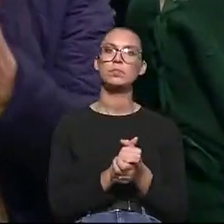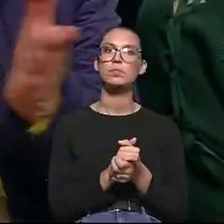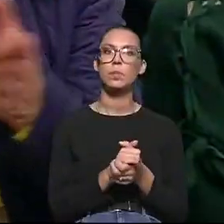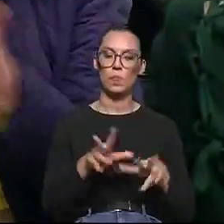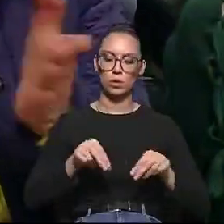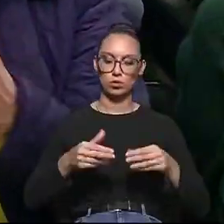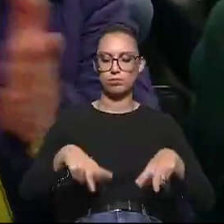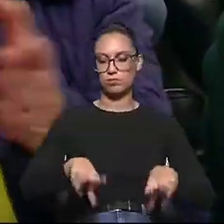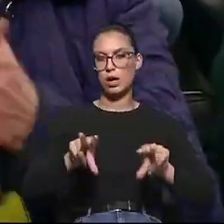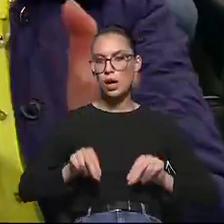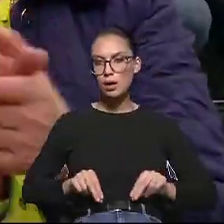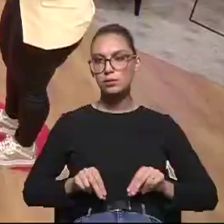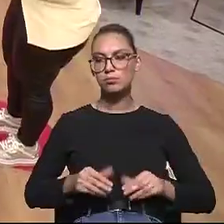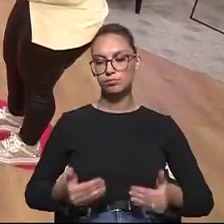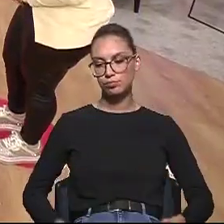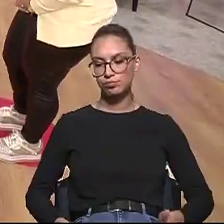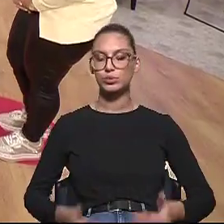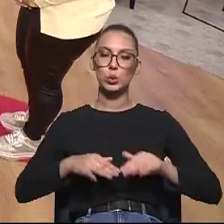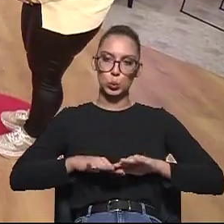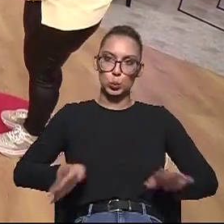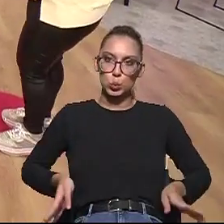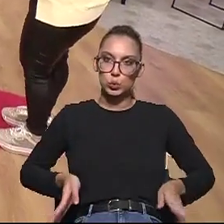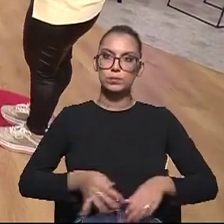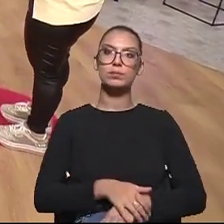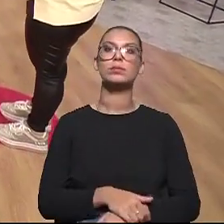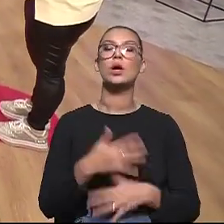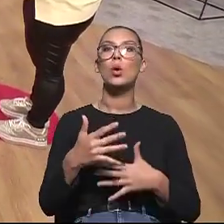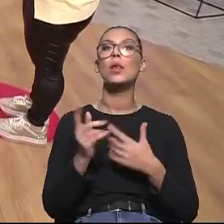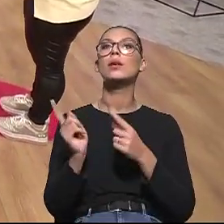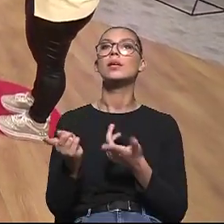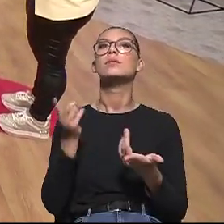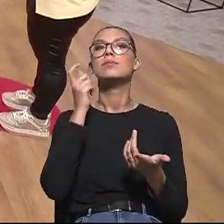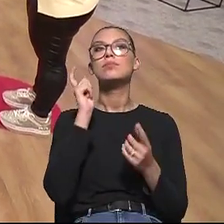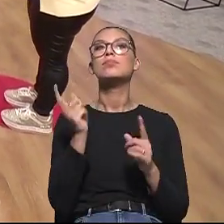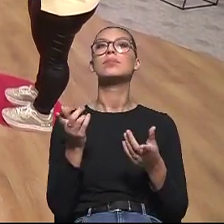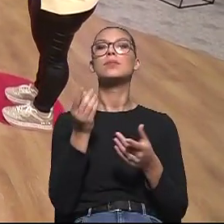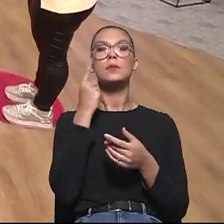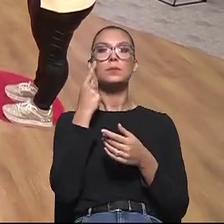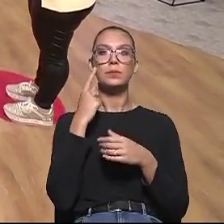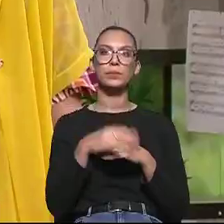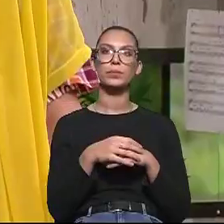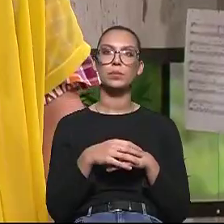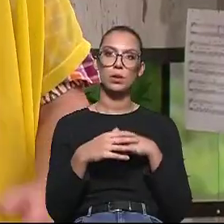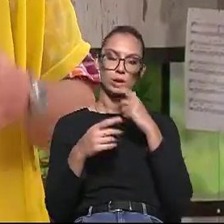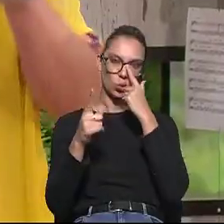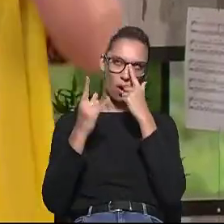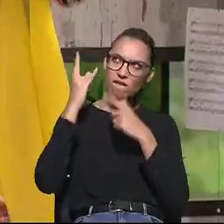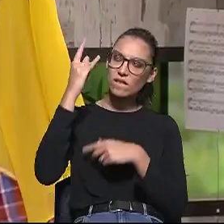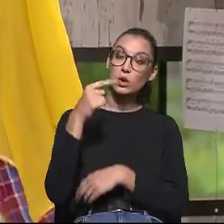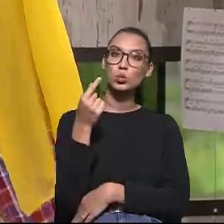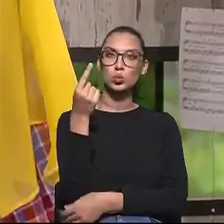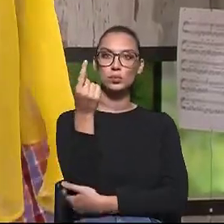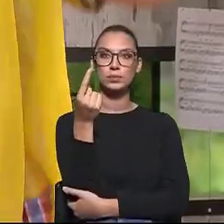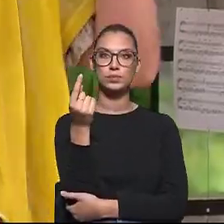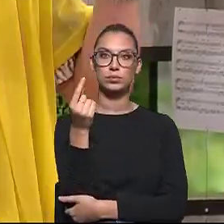as calças e o tule. E agora, vamos lá ver como é que estamos estes meninos, não é? Então, vai ser muito alto.